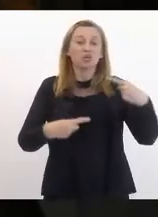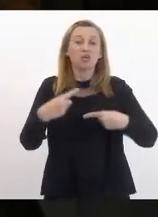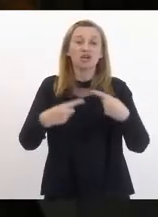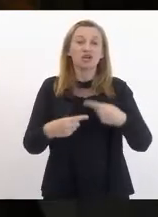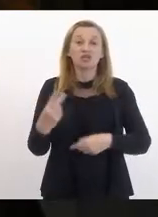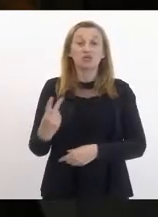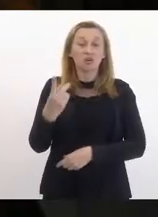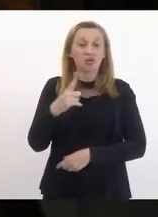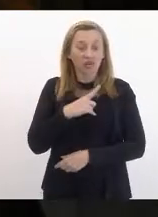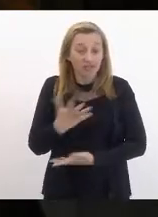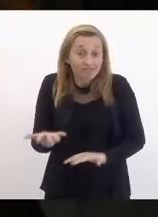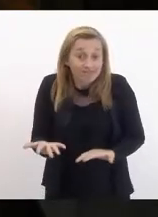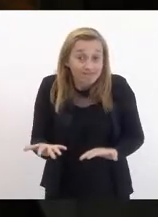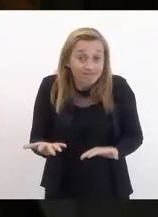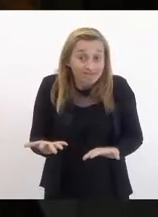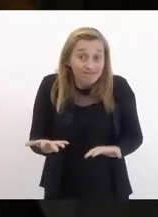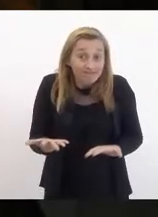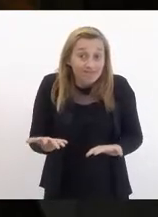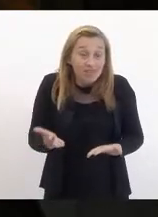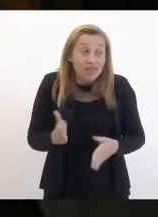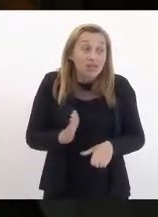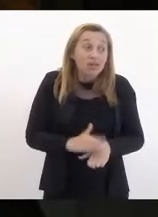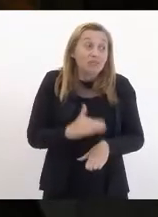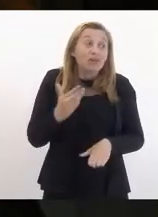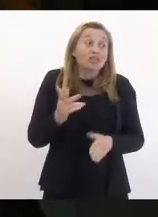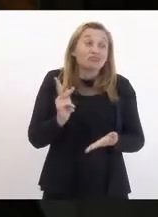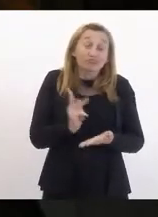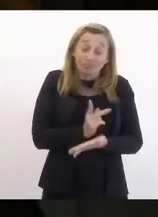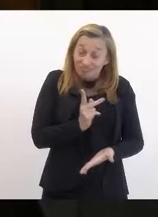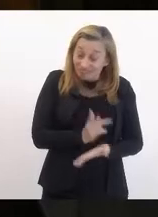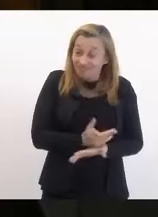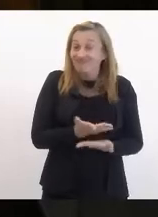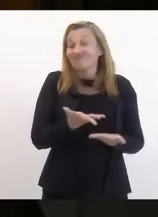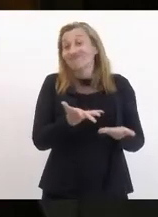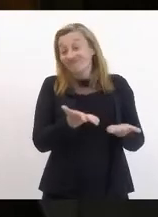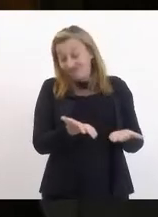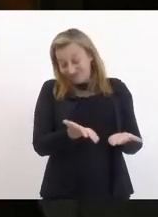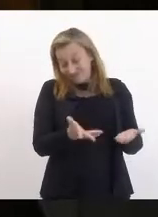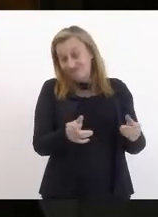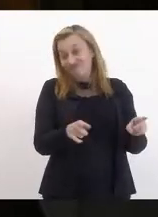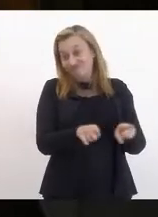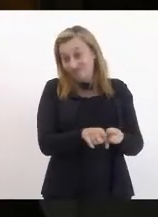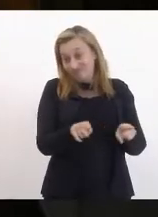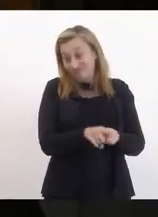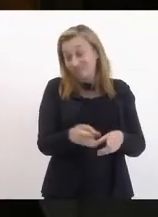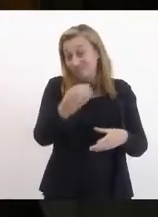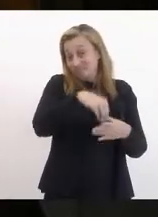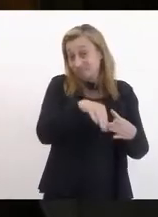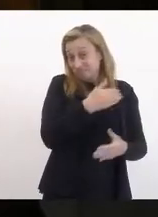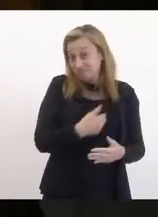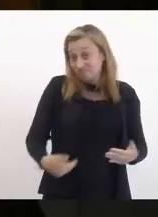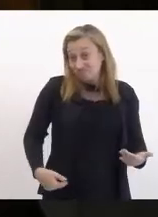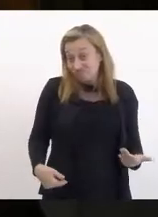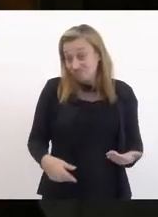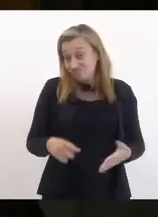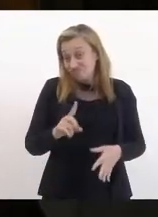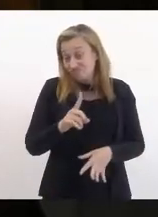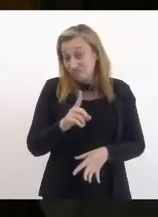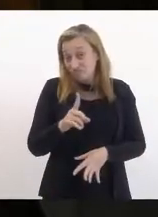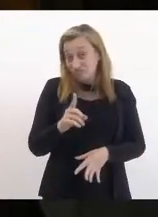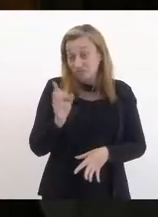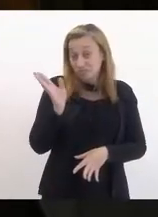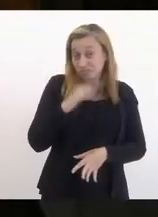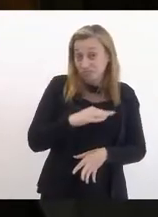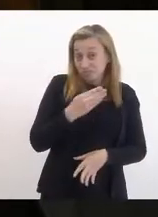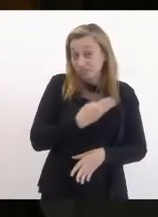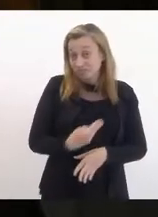politicamente, é mais um ente que está também neste governo, e o mal não é só deste